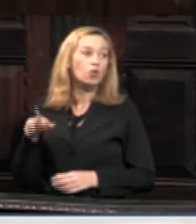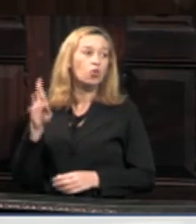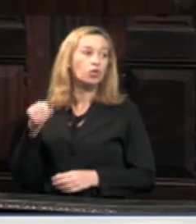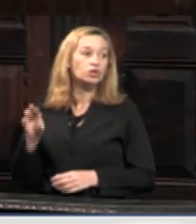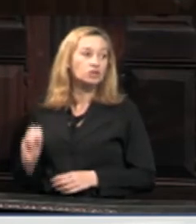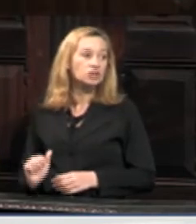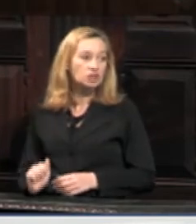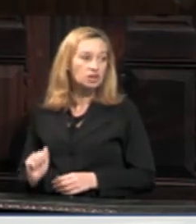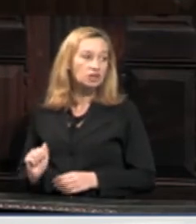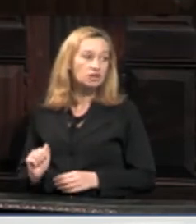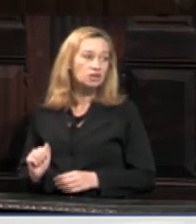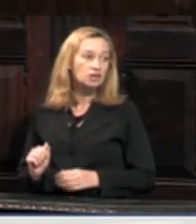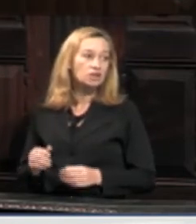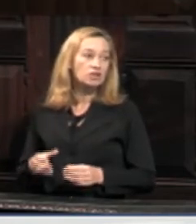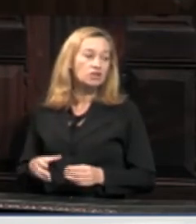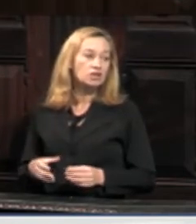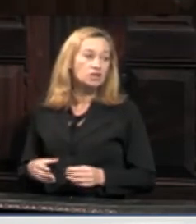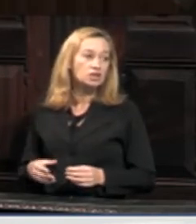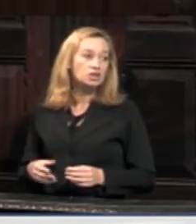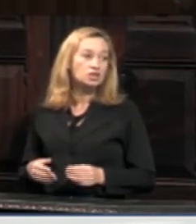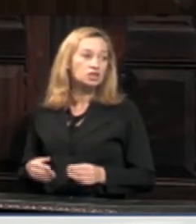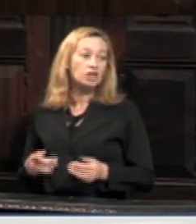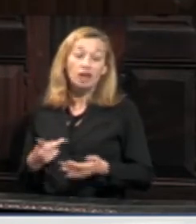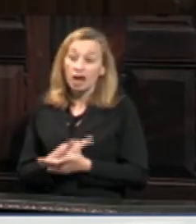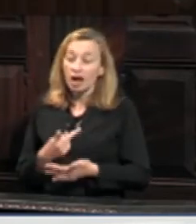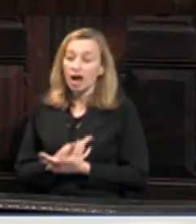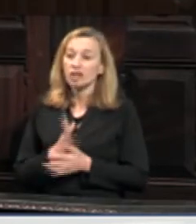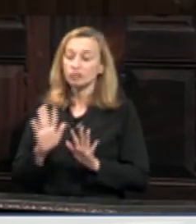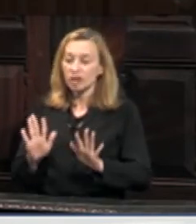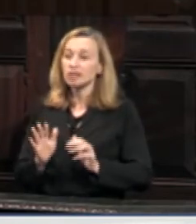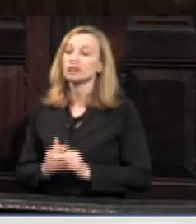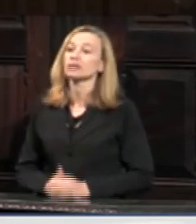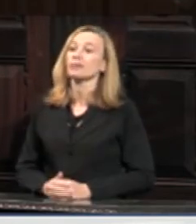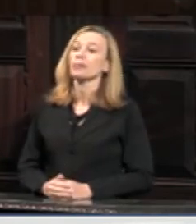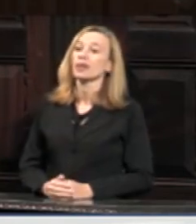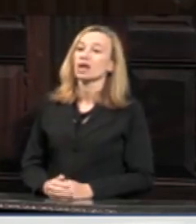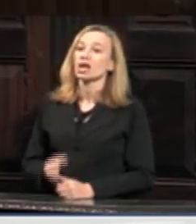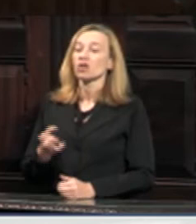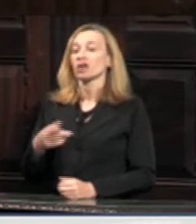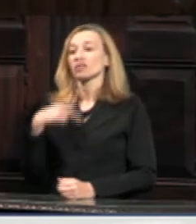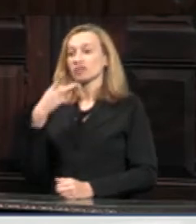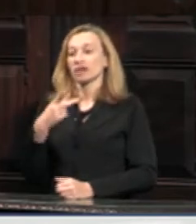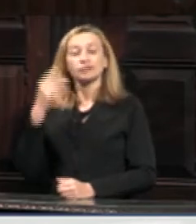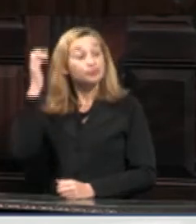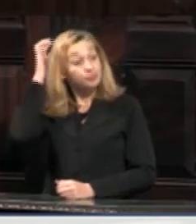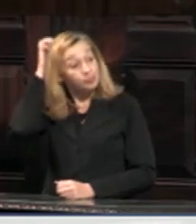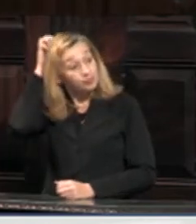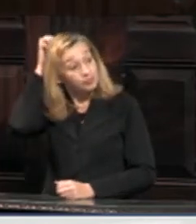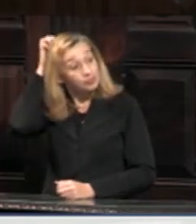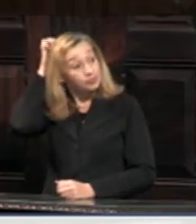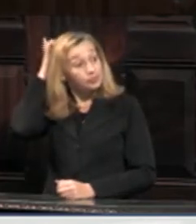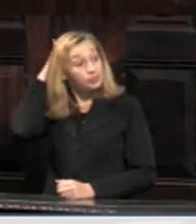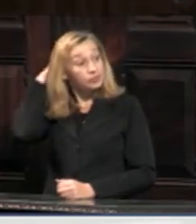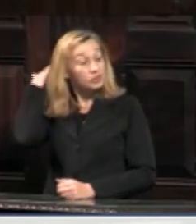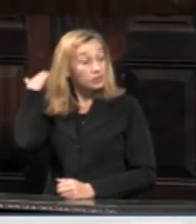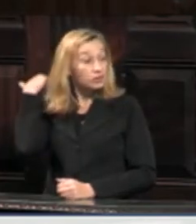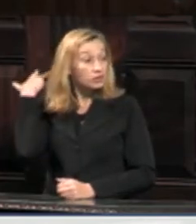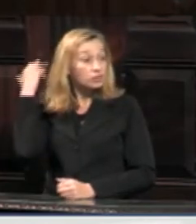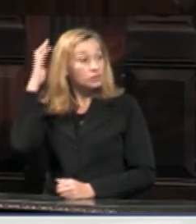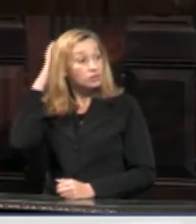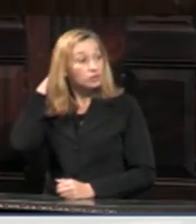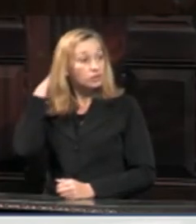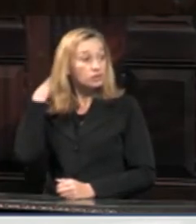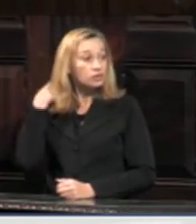nós calamos e ouvimos os resultados das urnas. Mas eu quero aqui, sobretudo, destacar aquilo que já falei